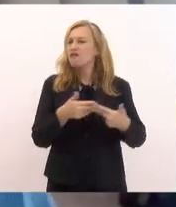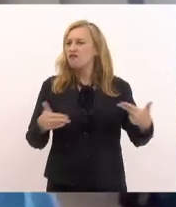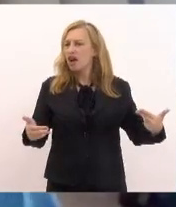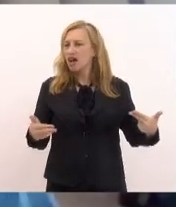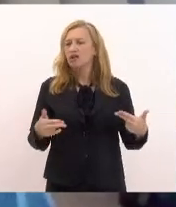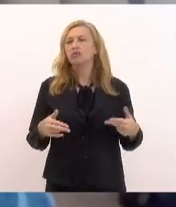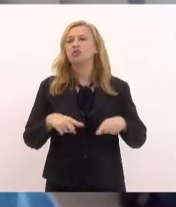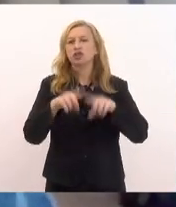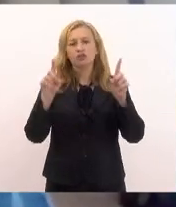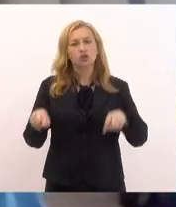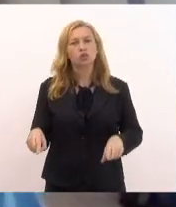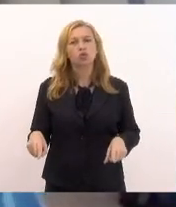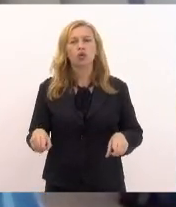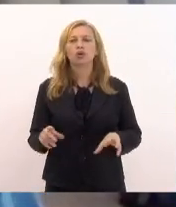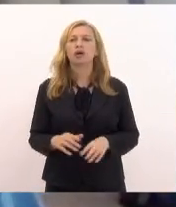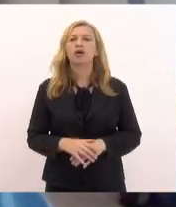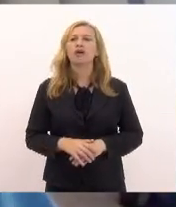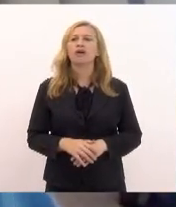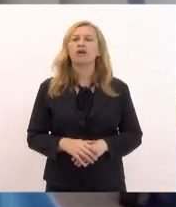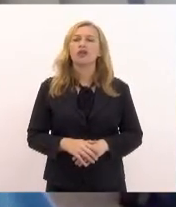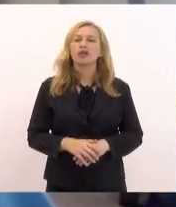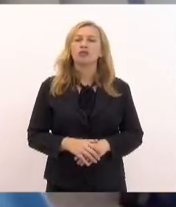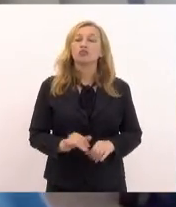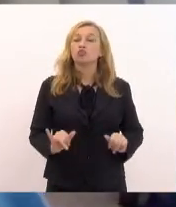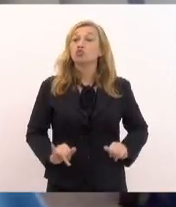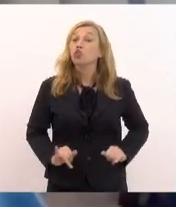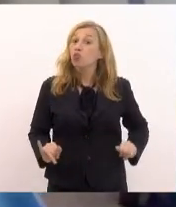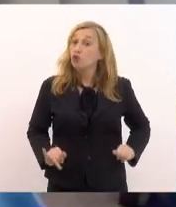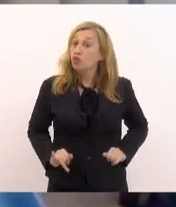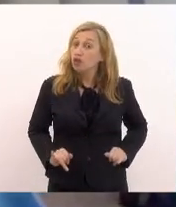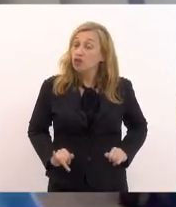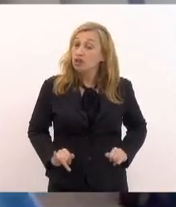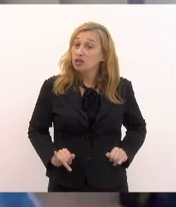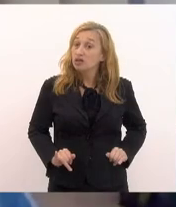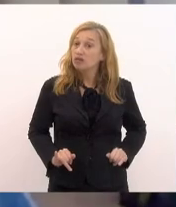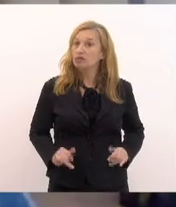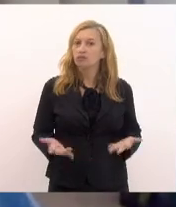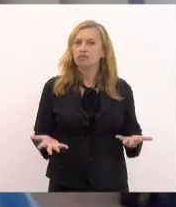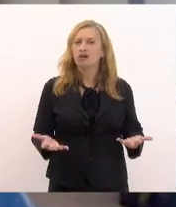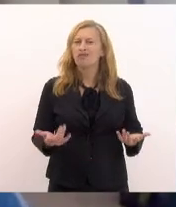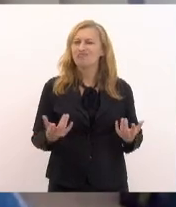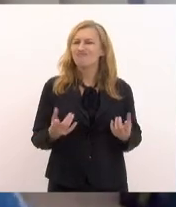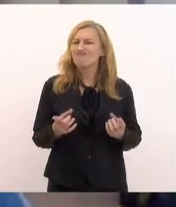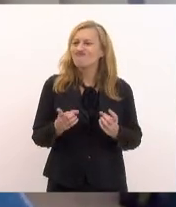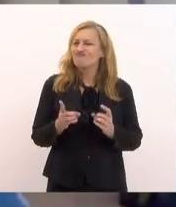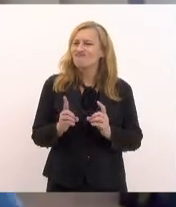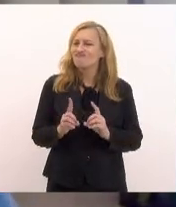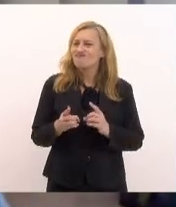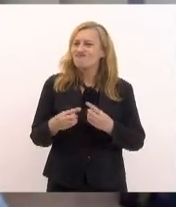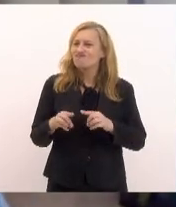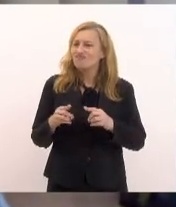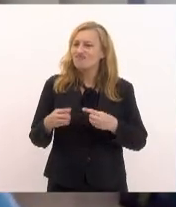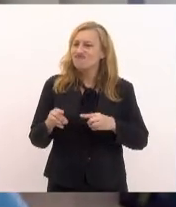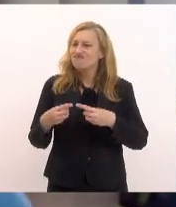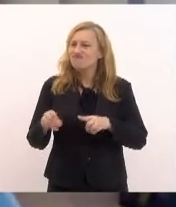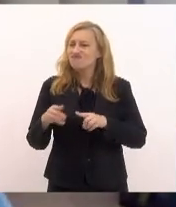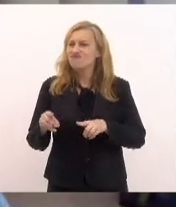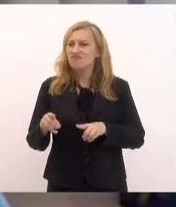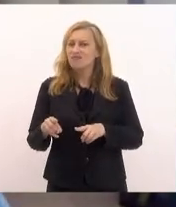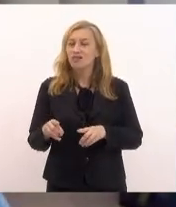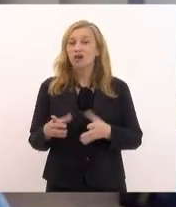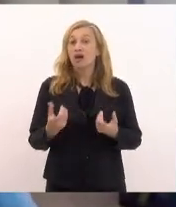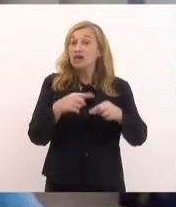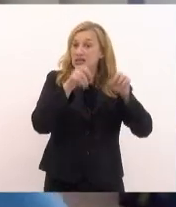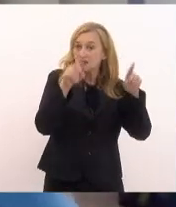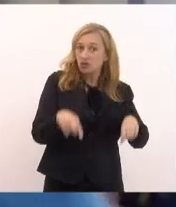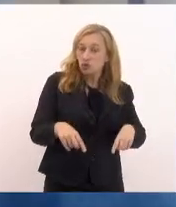servidores que estão sofrendo, que a gente considera até uma espécie de perseguição. Servidores que têm